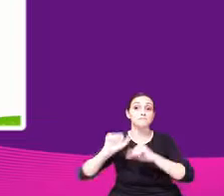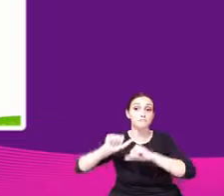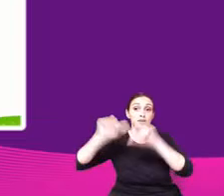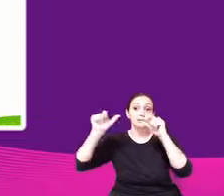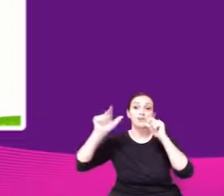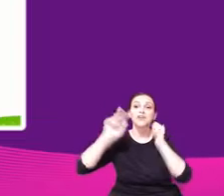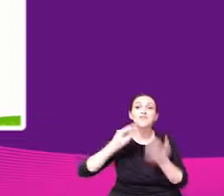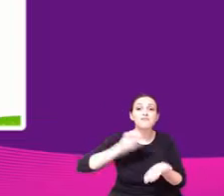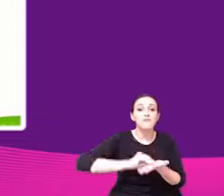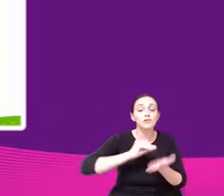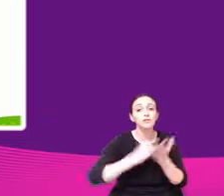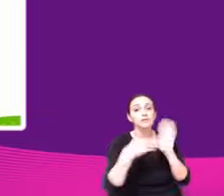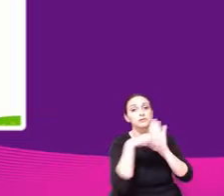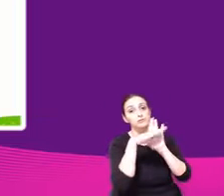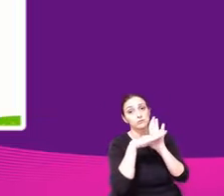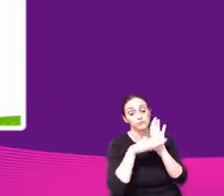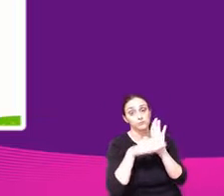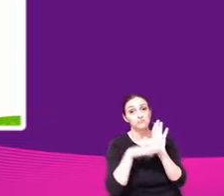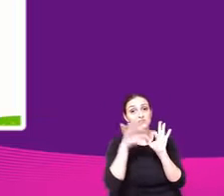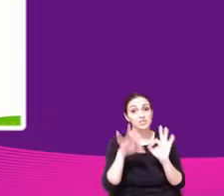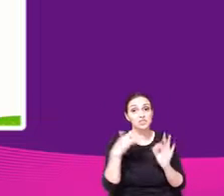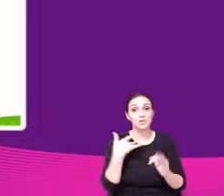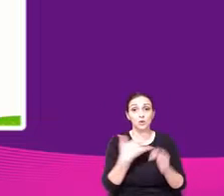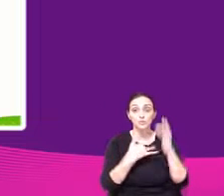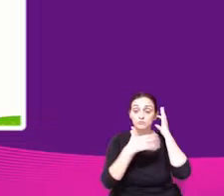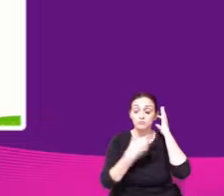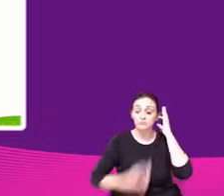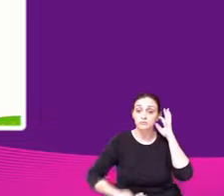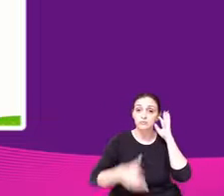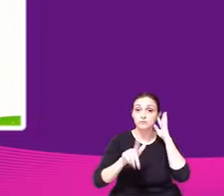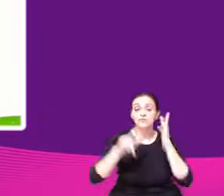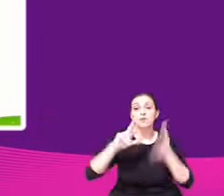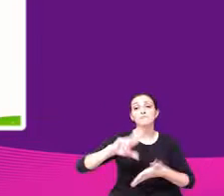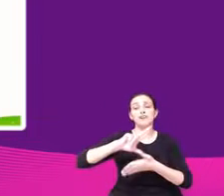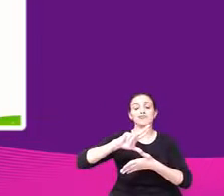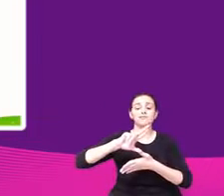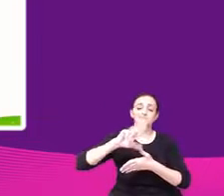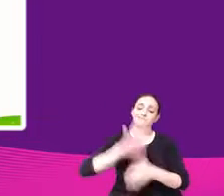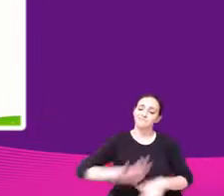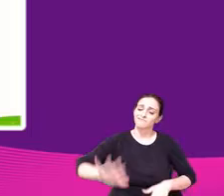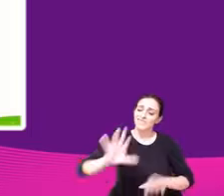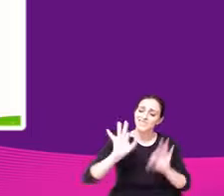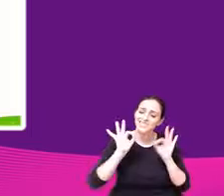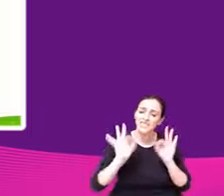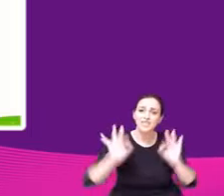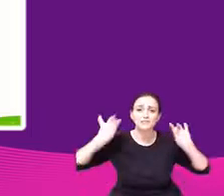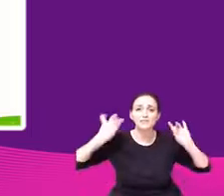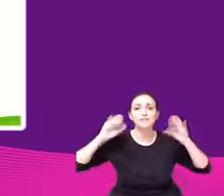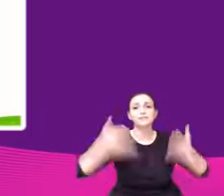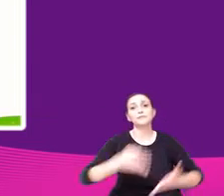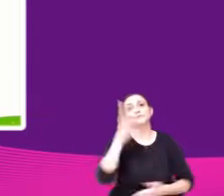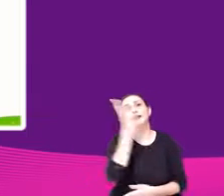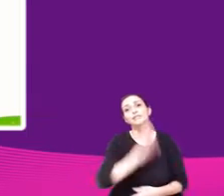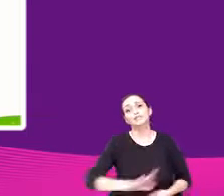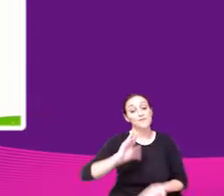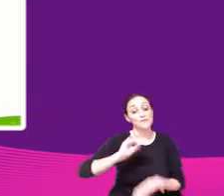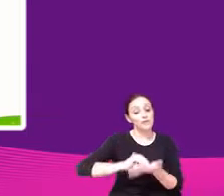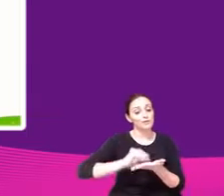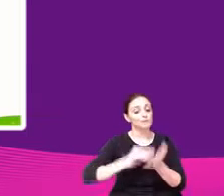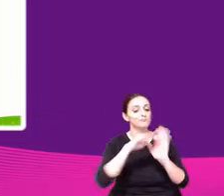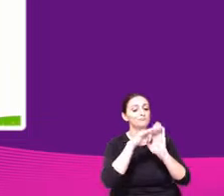faltam programas de saúde pública na América Latina como um todo, certamente especificamente para o Brasil, faltam programas